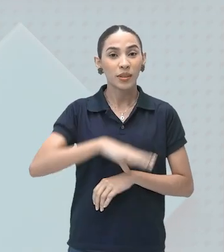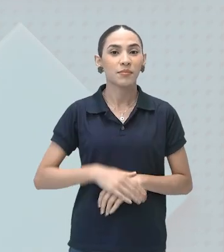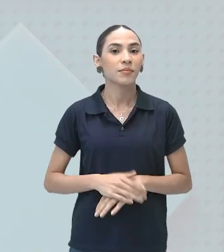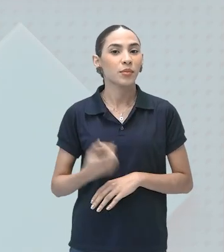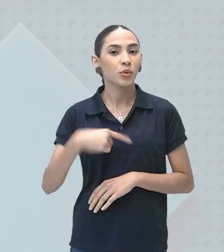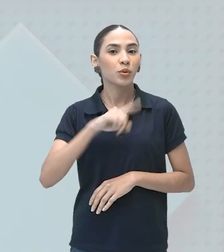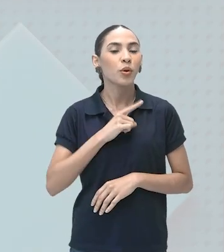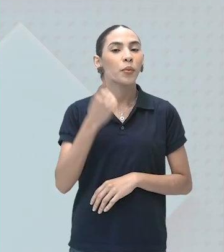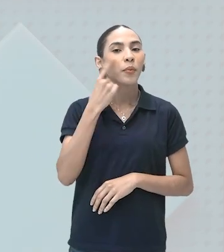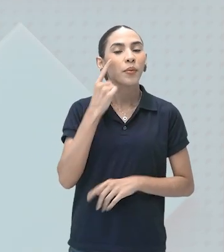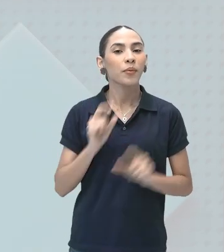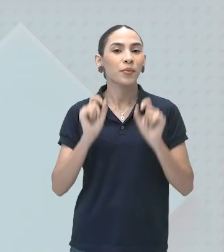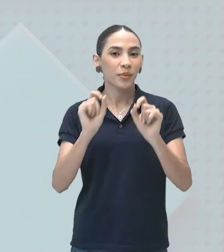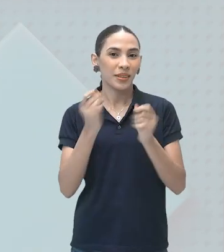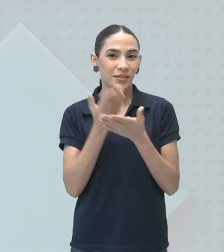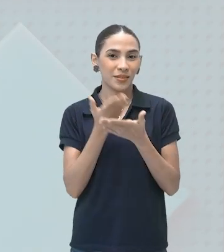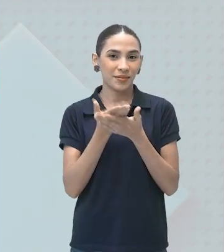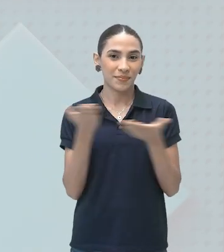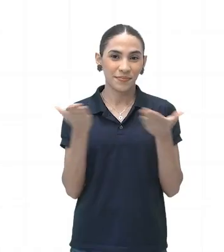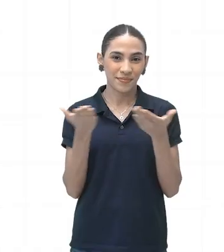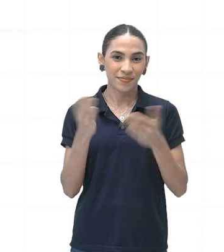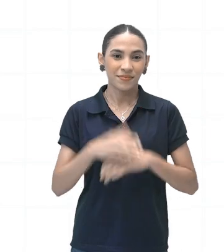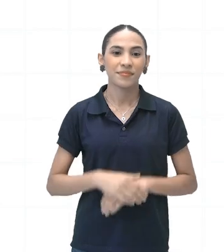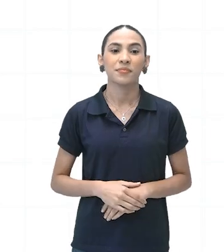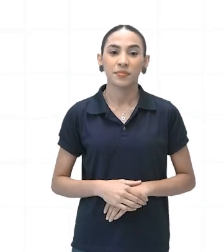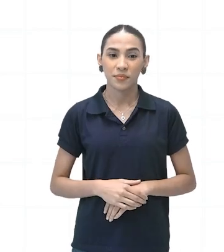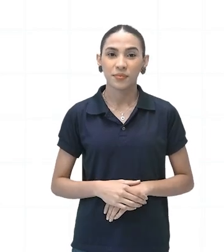e nós vamos dar uma olhada no que nós veremos na nossa aula.